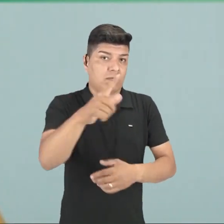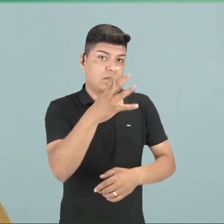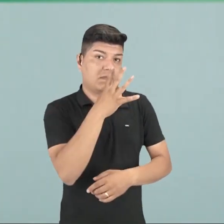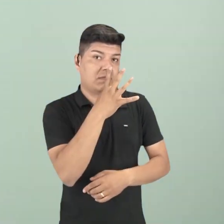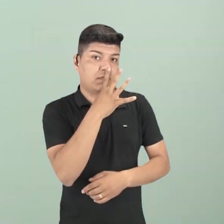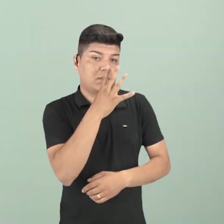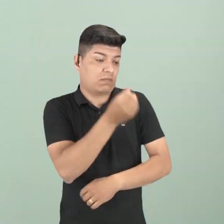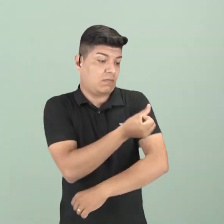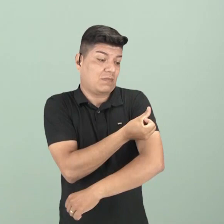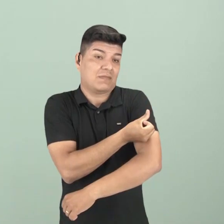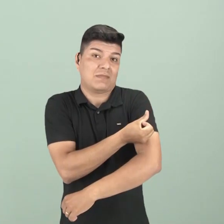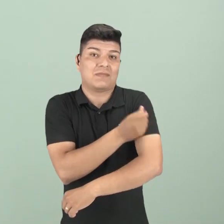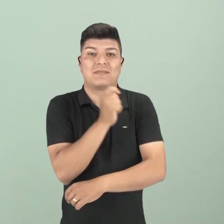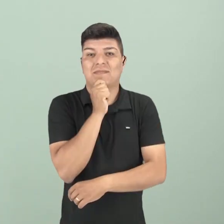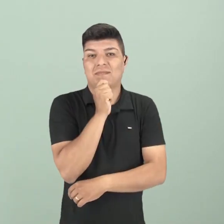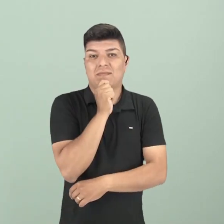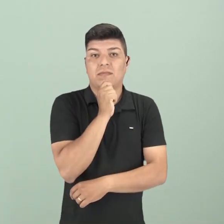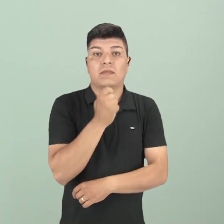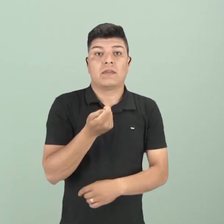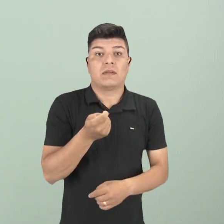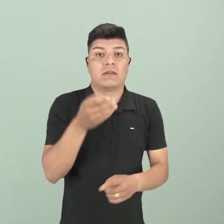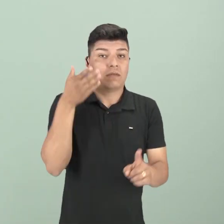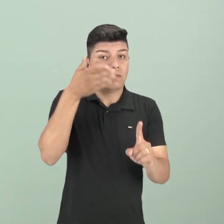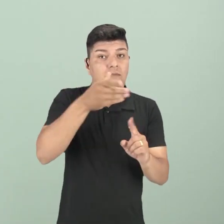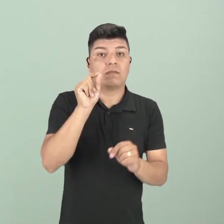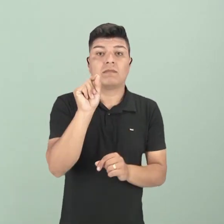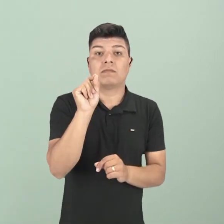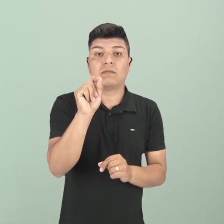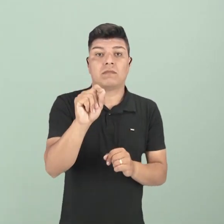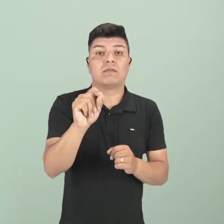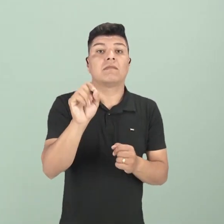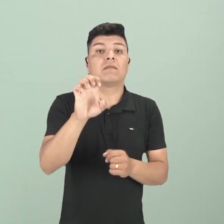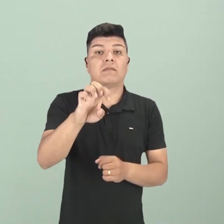aí no sexto aninho, a gente vai focar aqui no